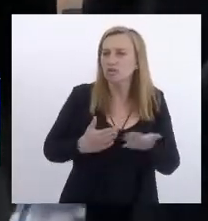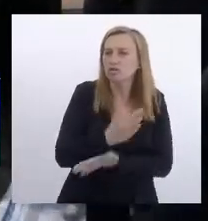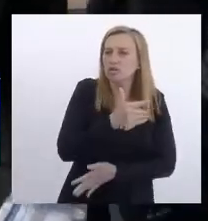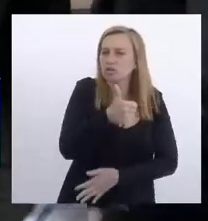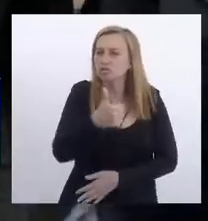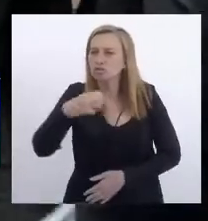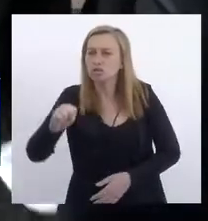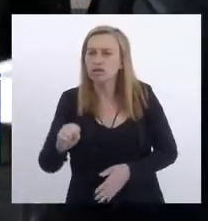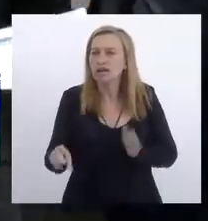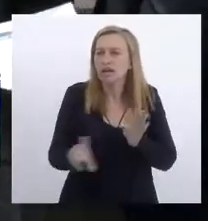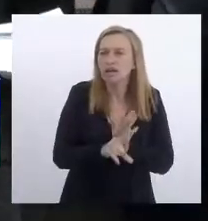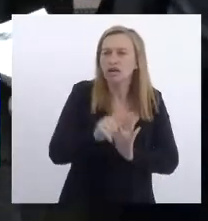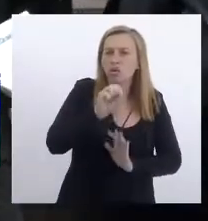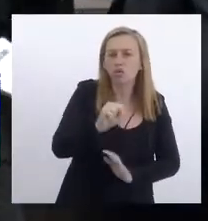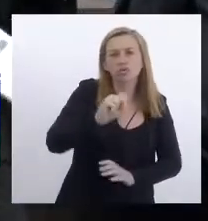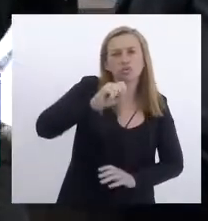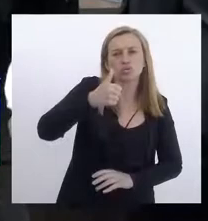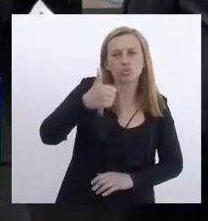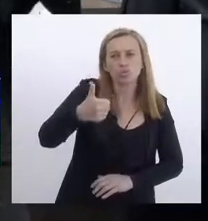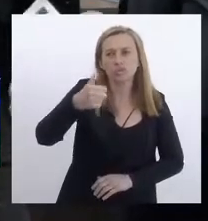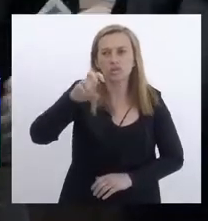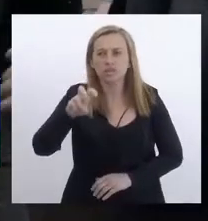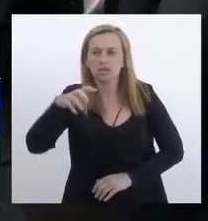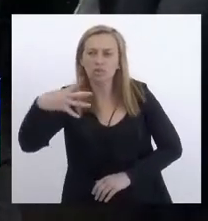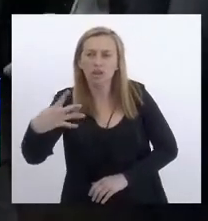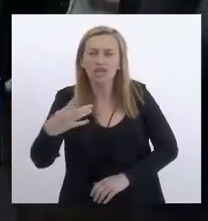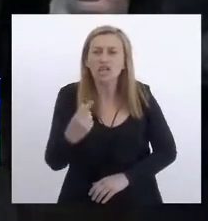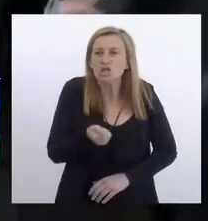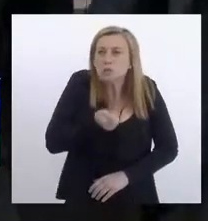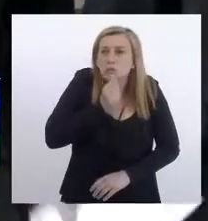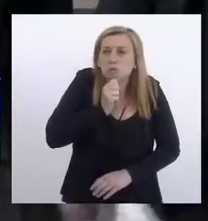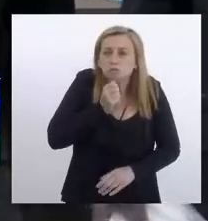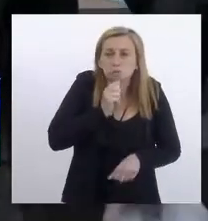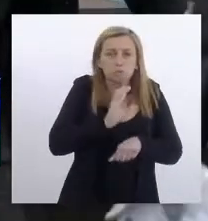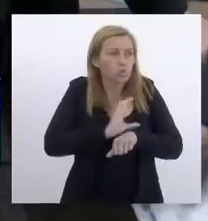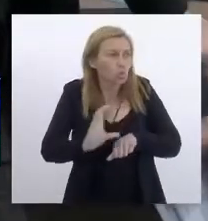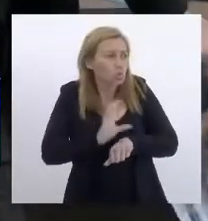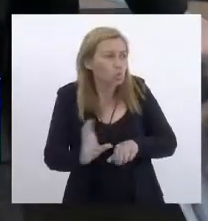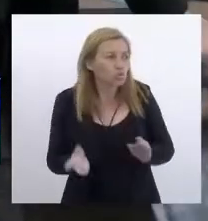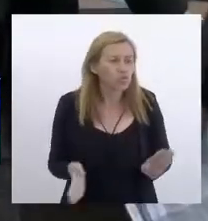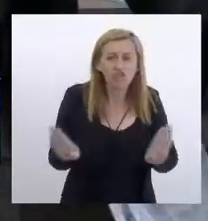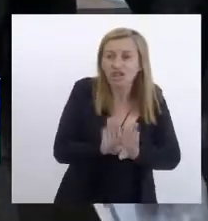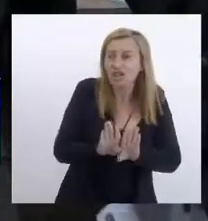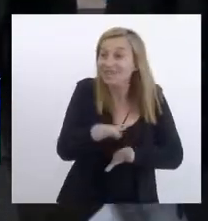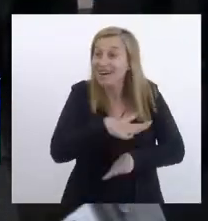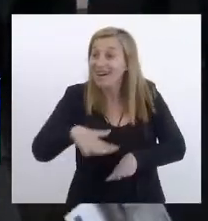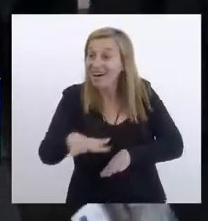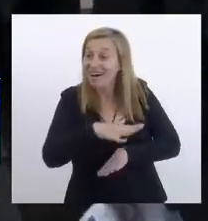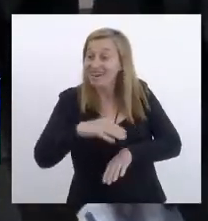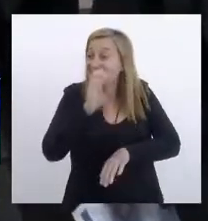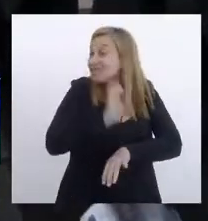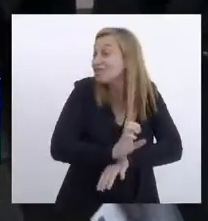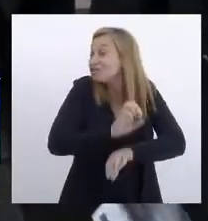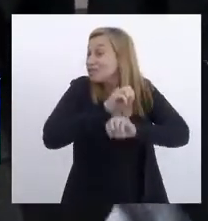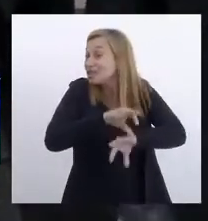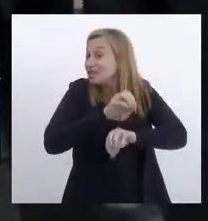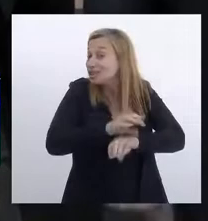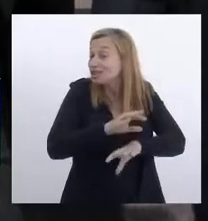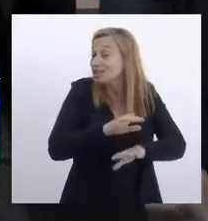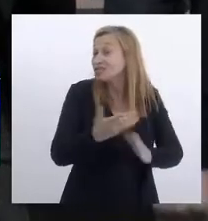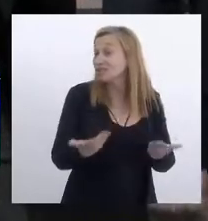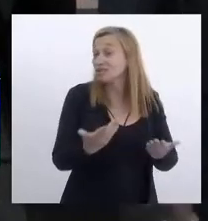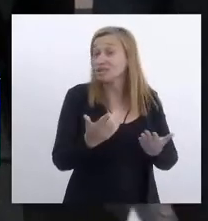Lei 8154, que é muito clara, que diz que nenhum curso pode ser fechado na rede estadual de ensino sem consulta